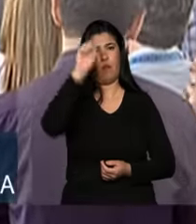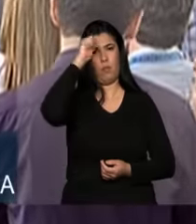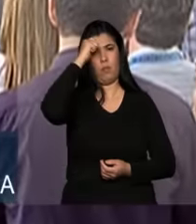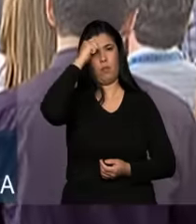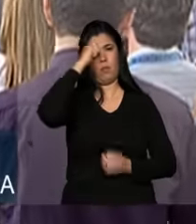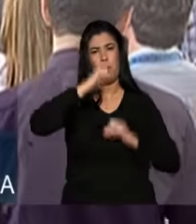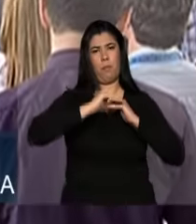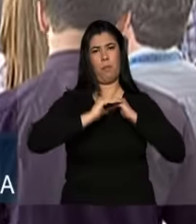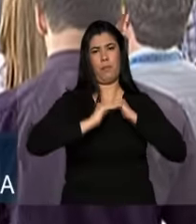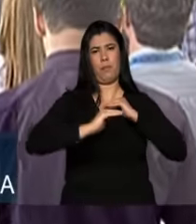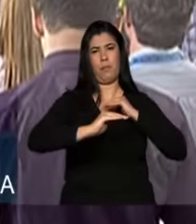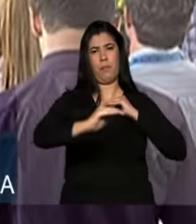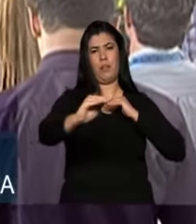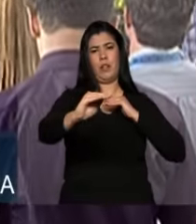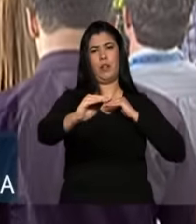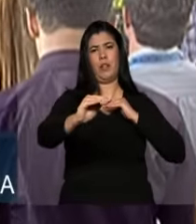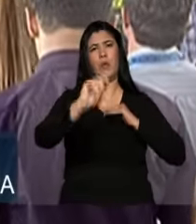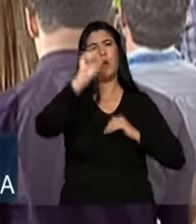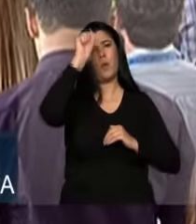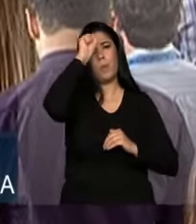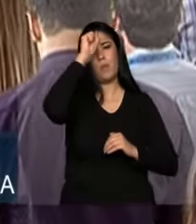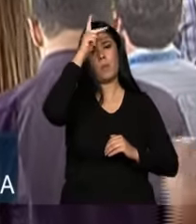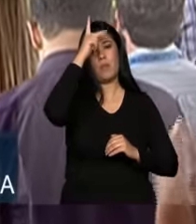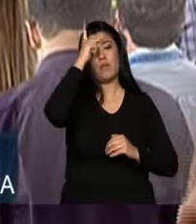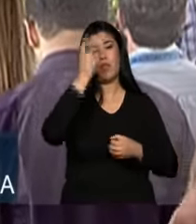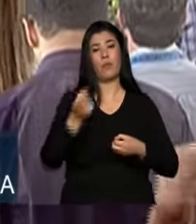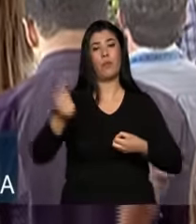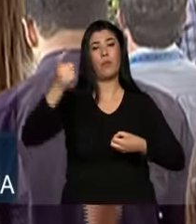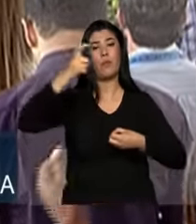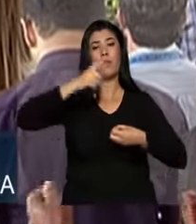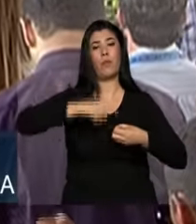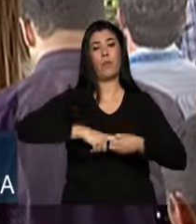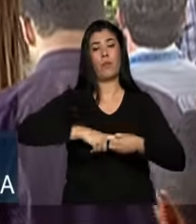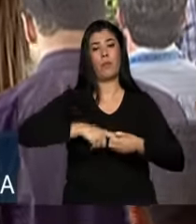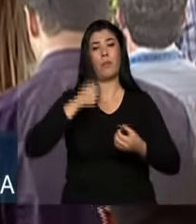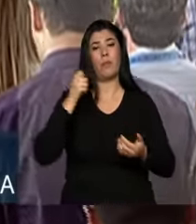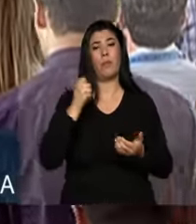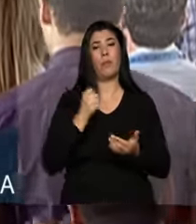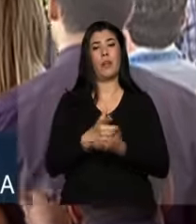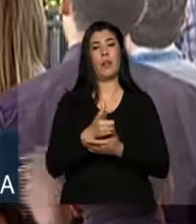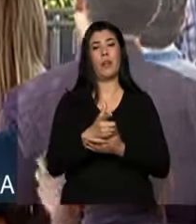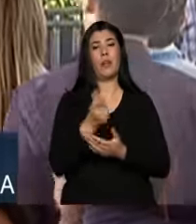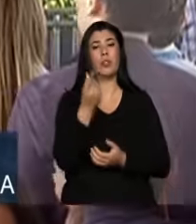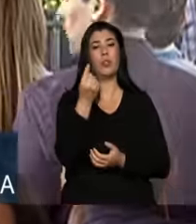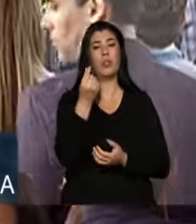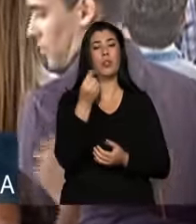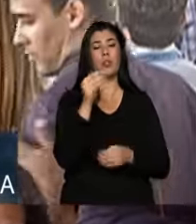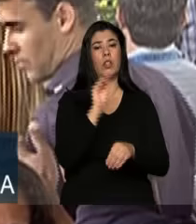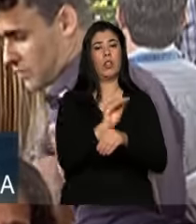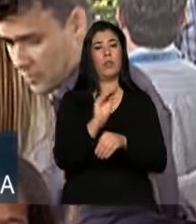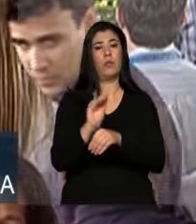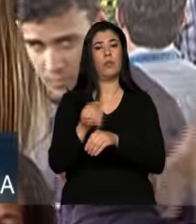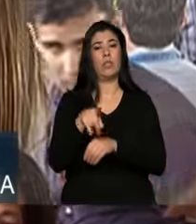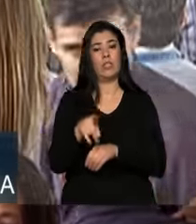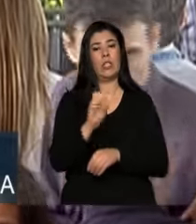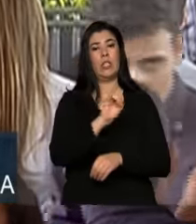o prefeito só vai voltar a gastar dinheiro com aquele asfalto ou calçamento, se for bem